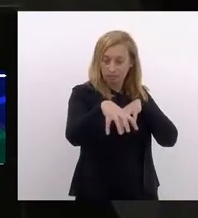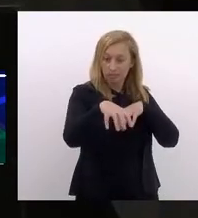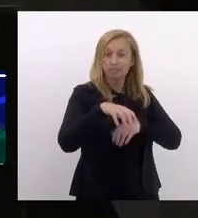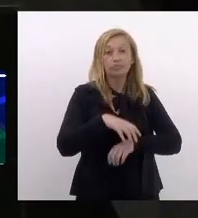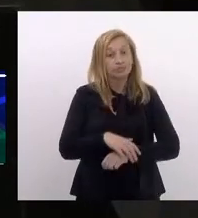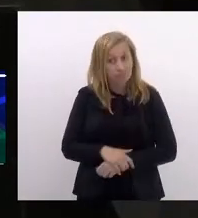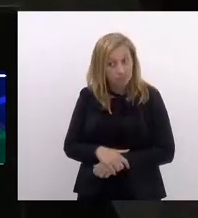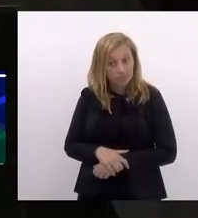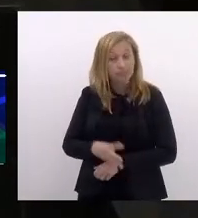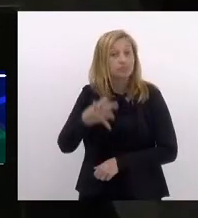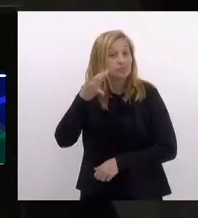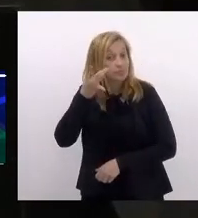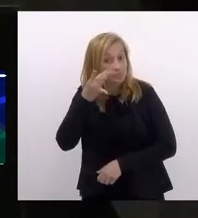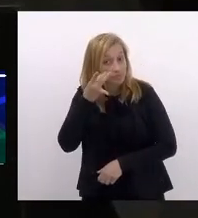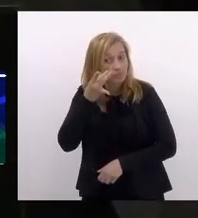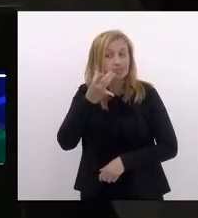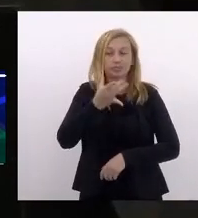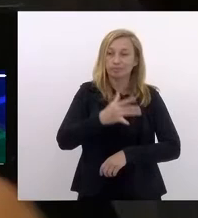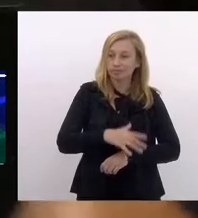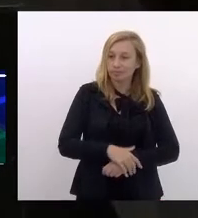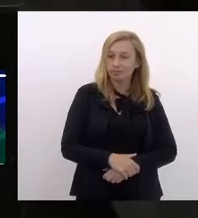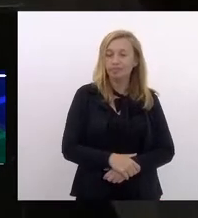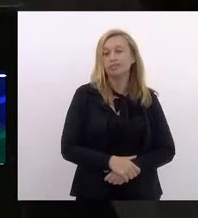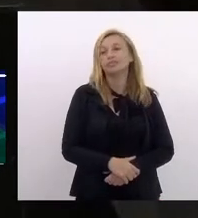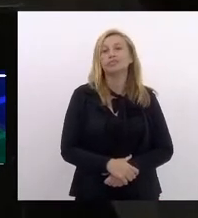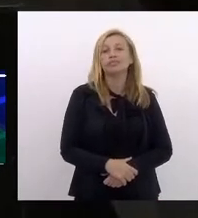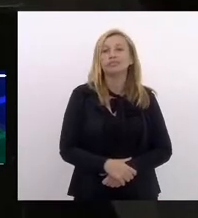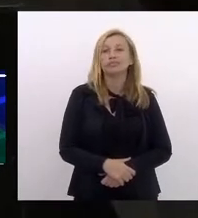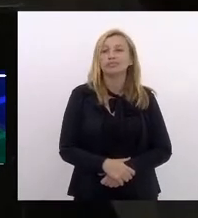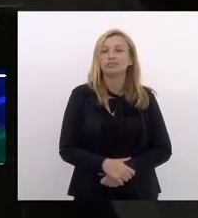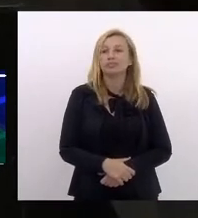forma presencial ou remota.